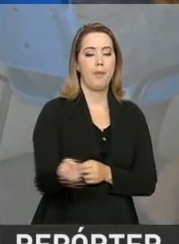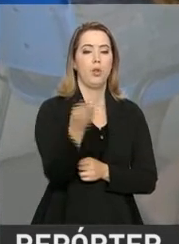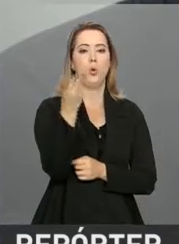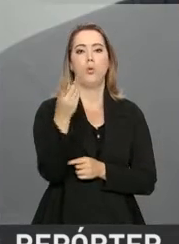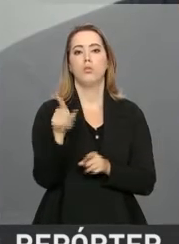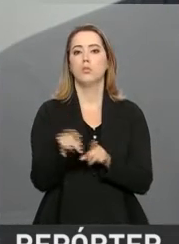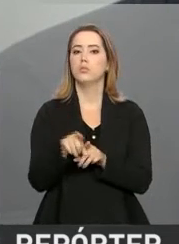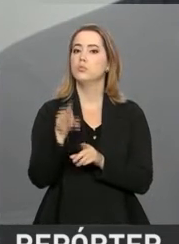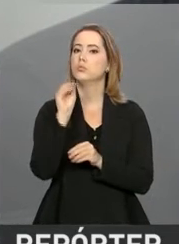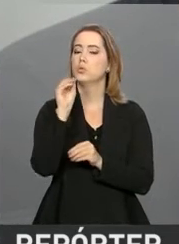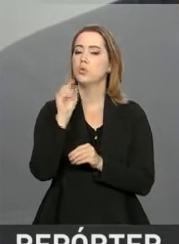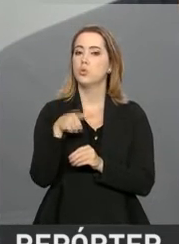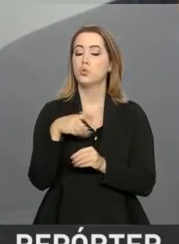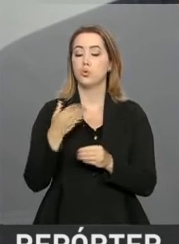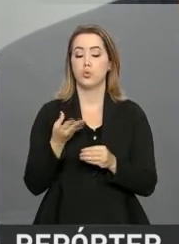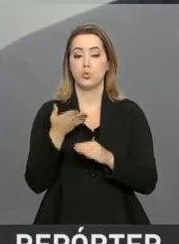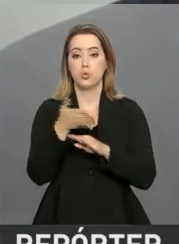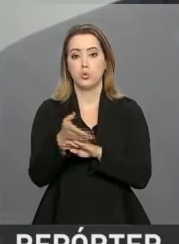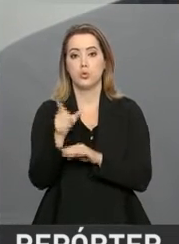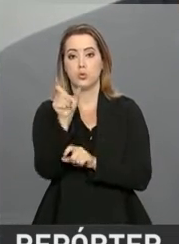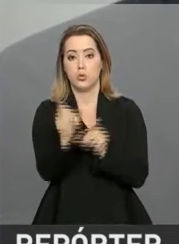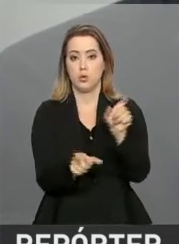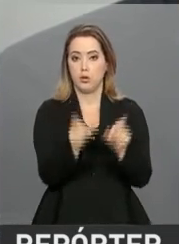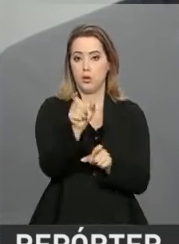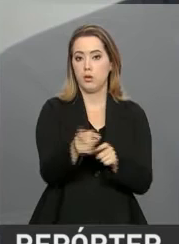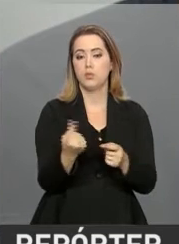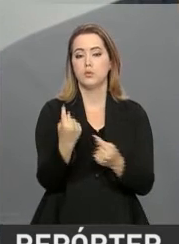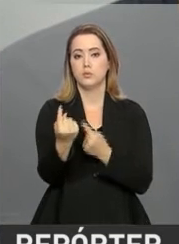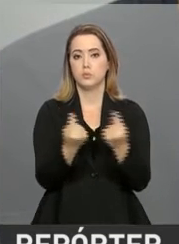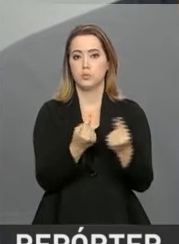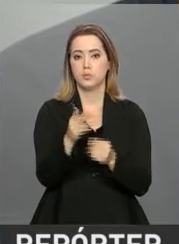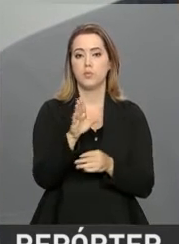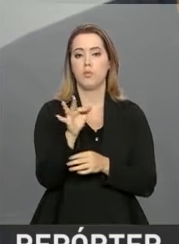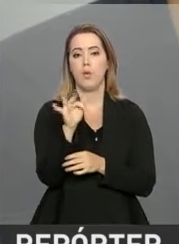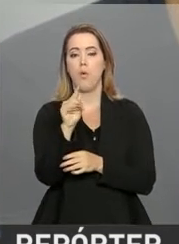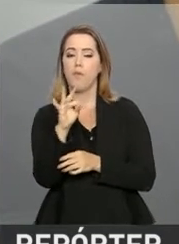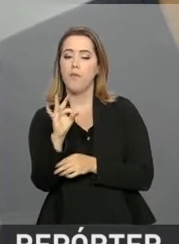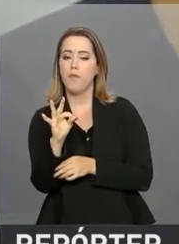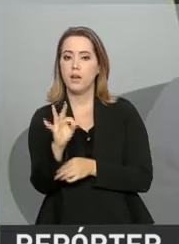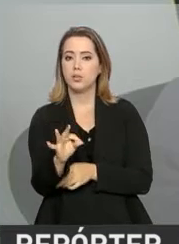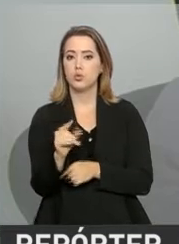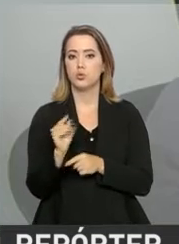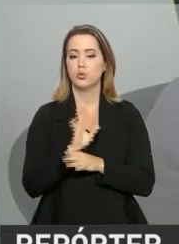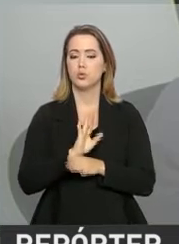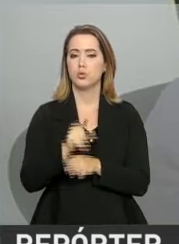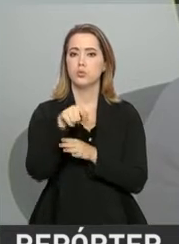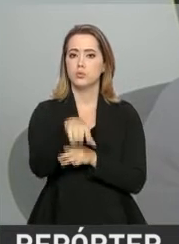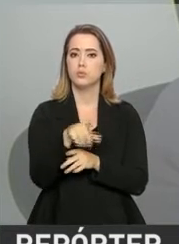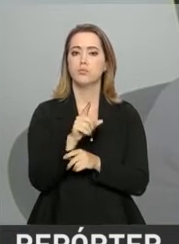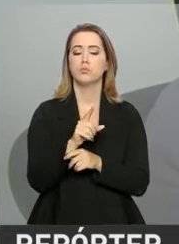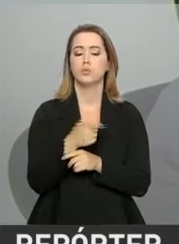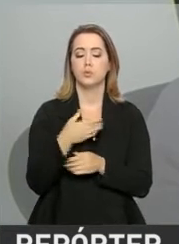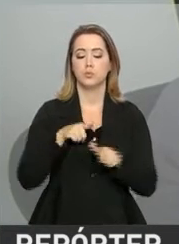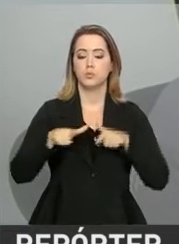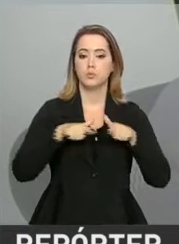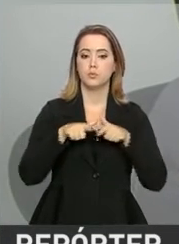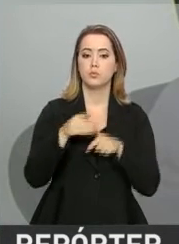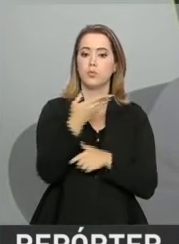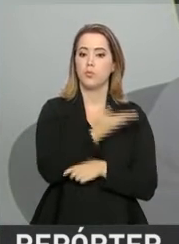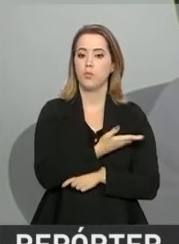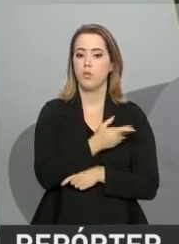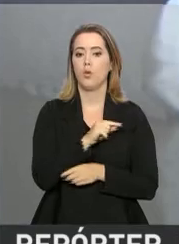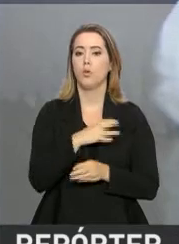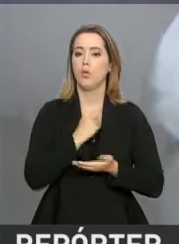do SINE. As ações são financiadas com recursos do Fundo de Amparo ao Trabalhador, o FAT. Para o superintendente, os